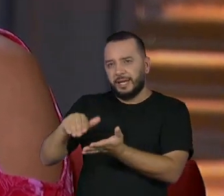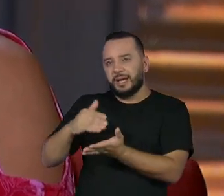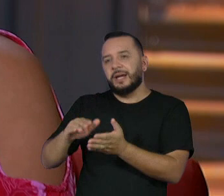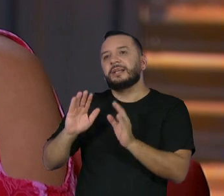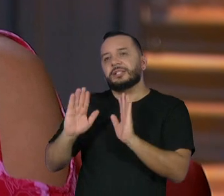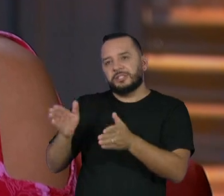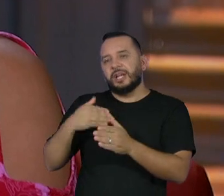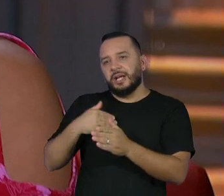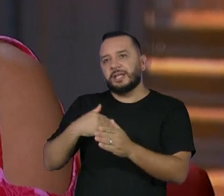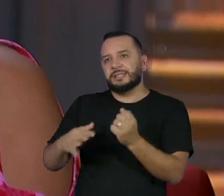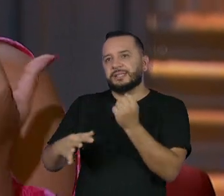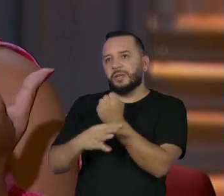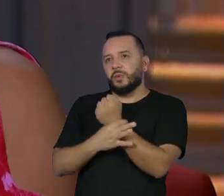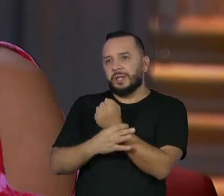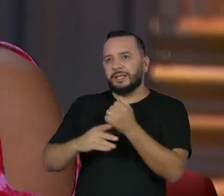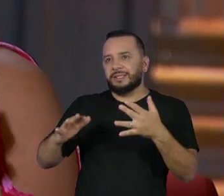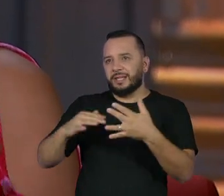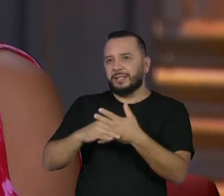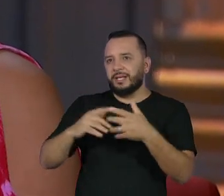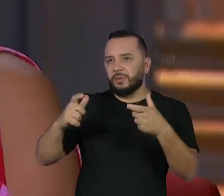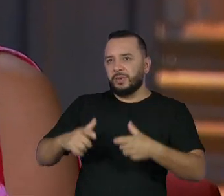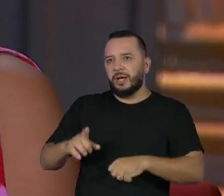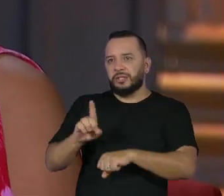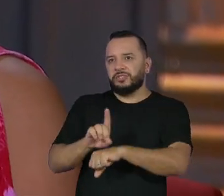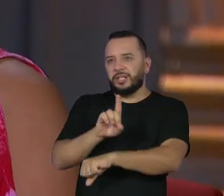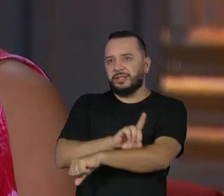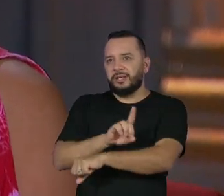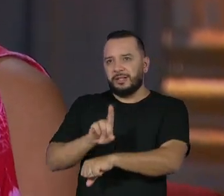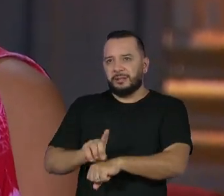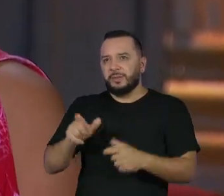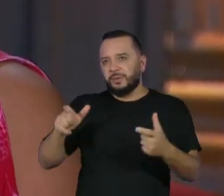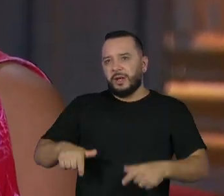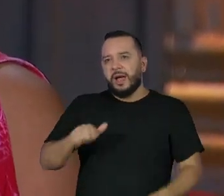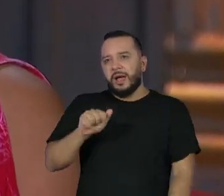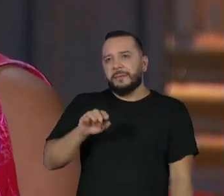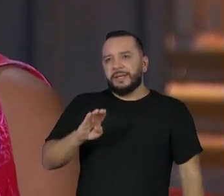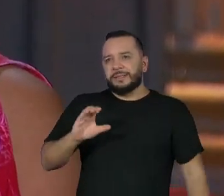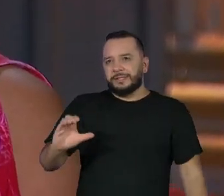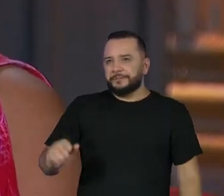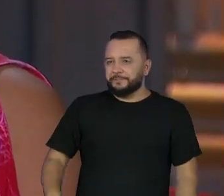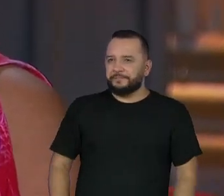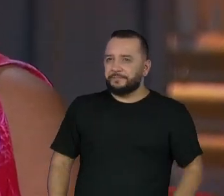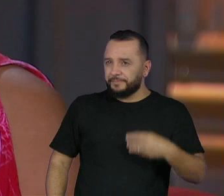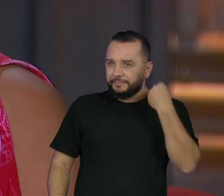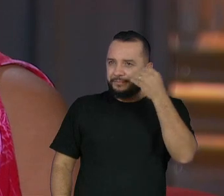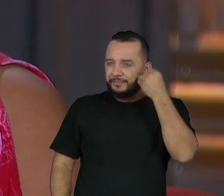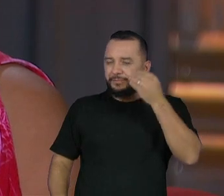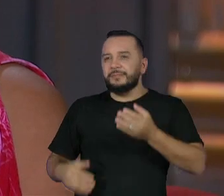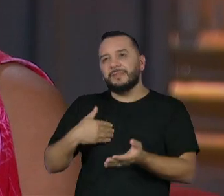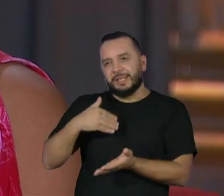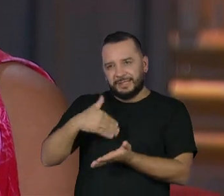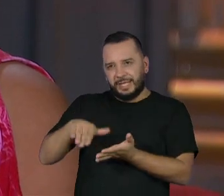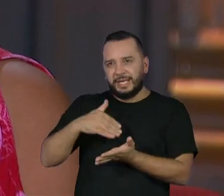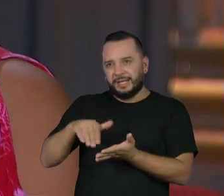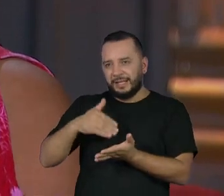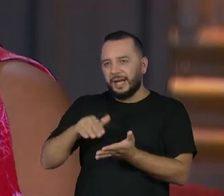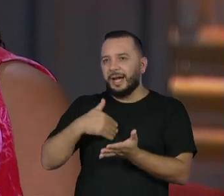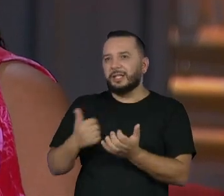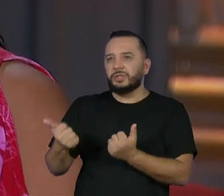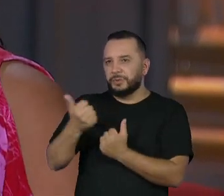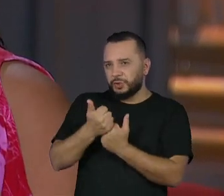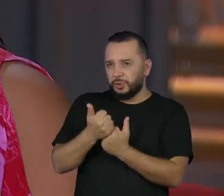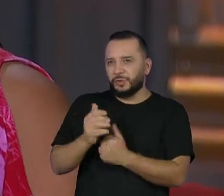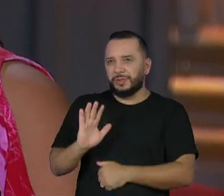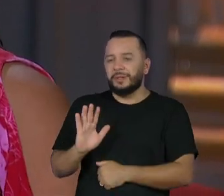Diadema, município aqui da região metropolitana, né, do ABC. E essa experiência como secretária adjunta mudou muito